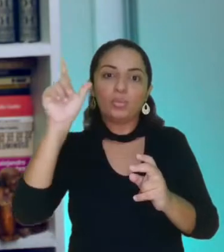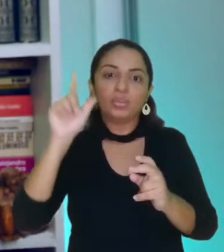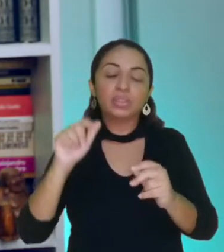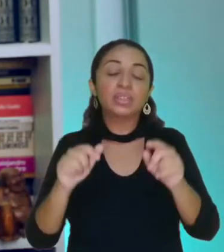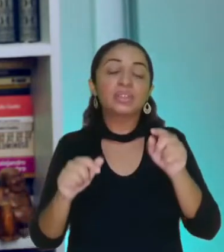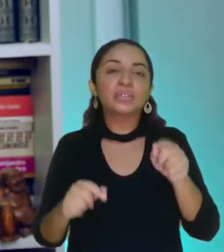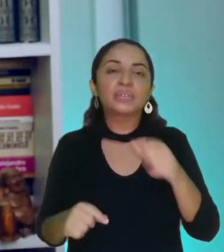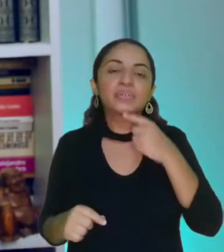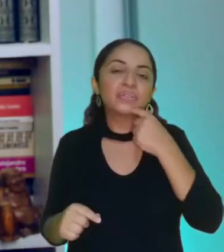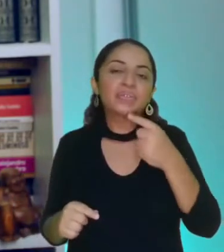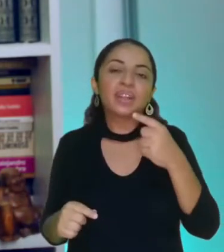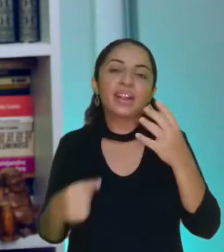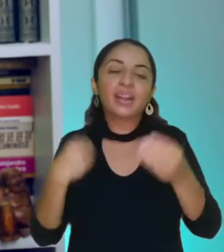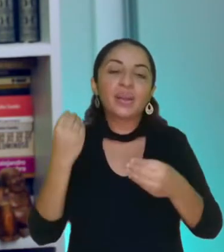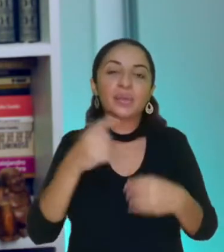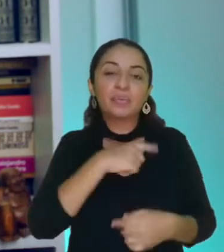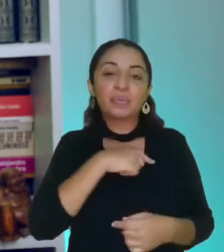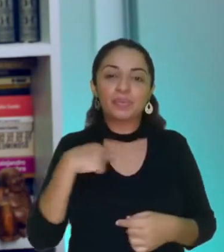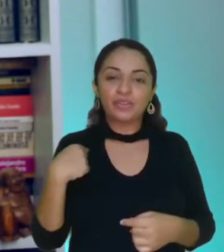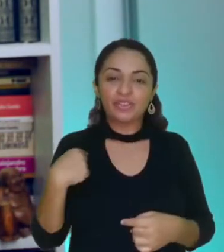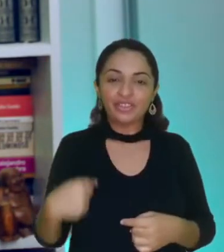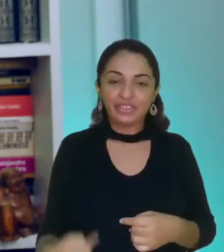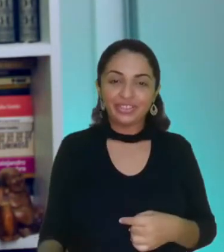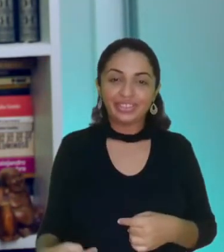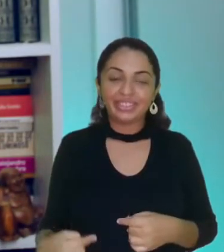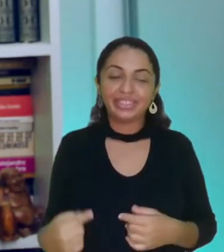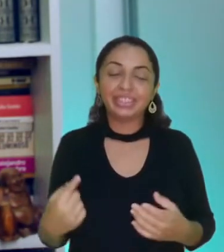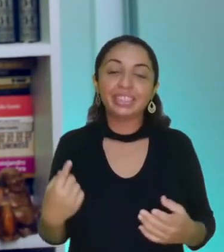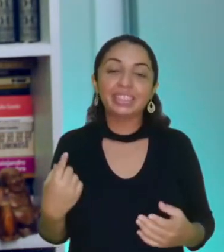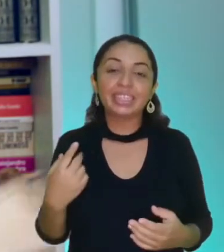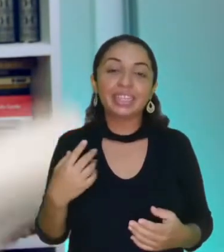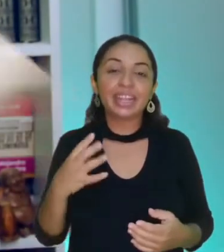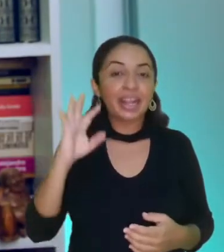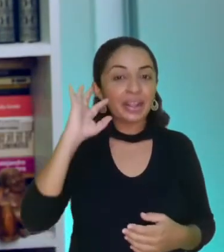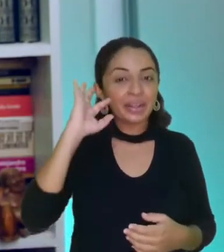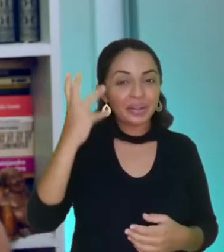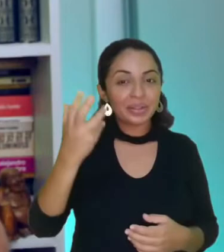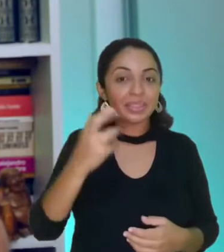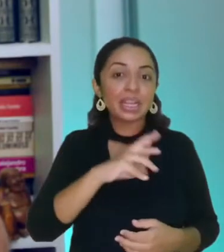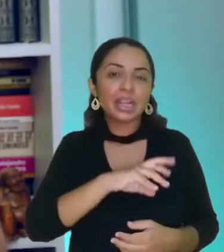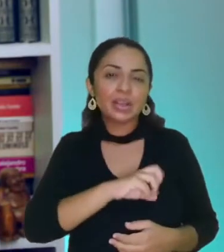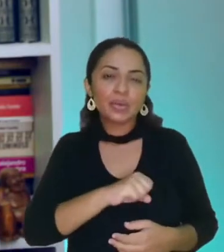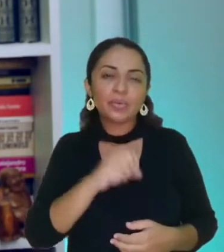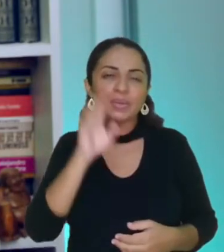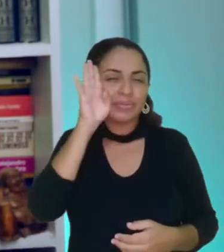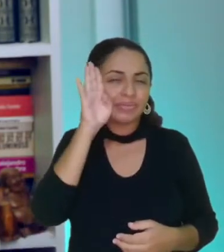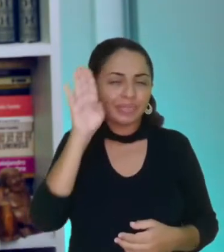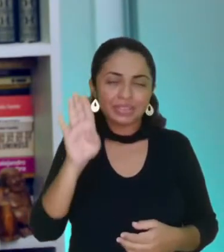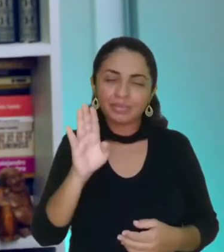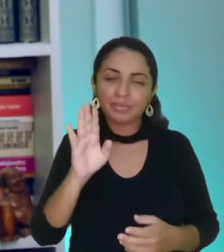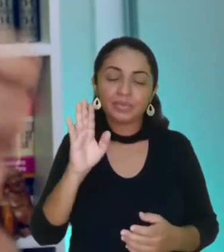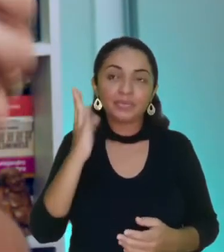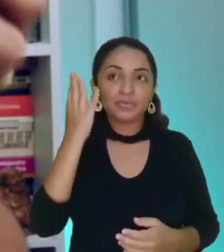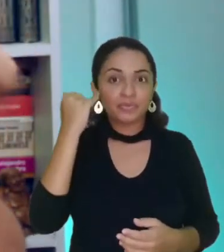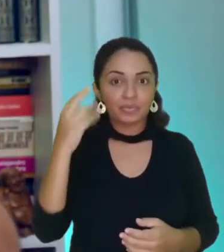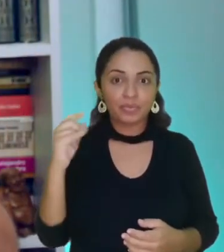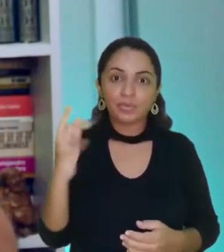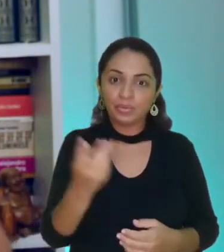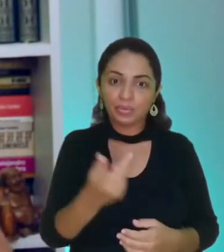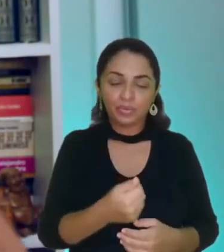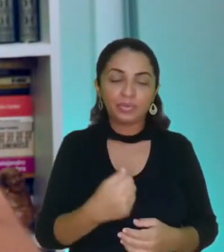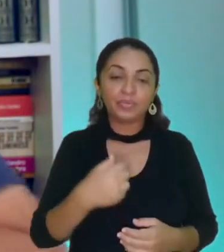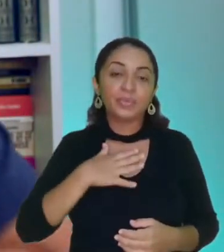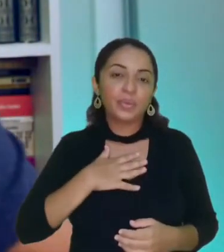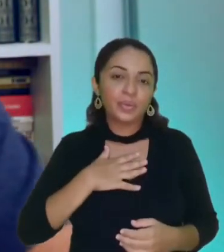na China, esse livro, e é muito elogiado. Eu acredito que esse seja o romance mais famoso dela. De fato, gostei dessa capa também.